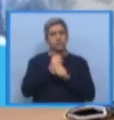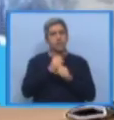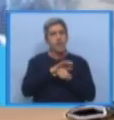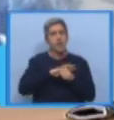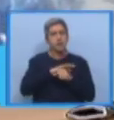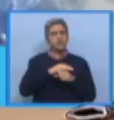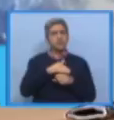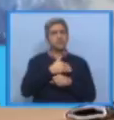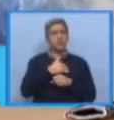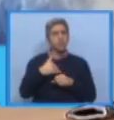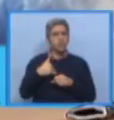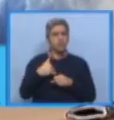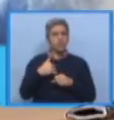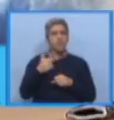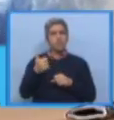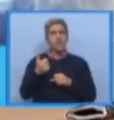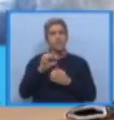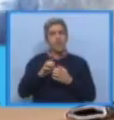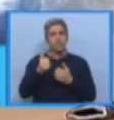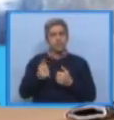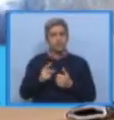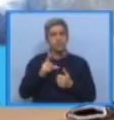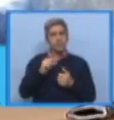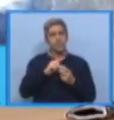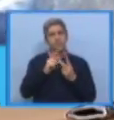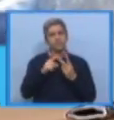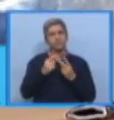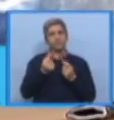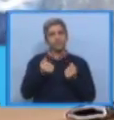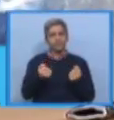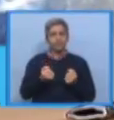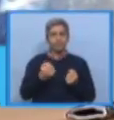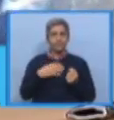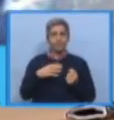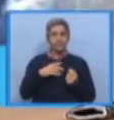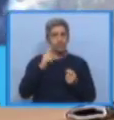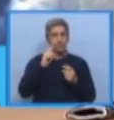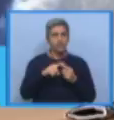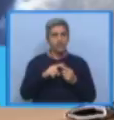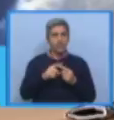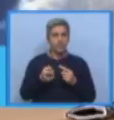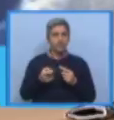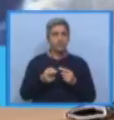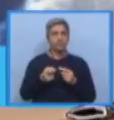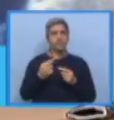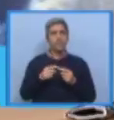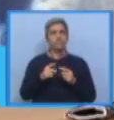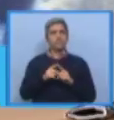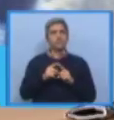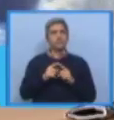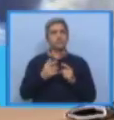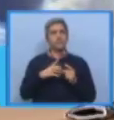de forma, pelo menos, mais correta. E depois é por razões também economicistas. Num certo sentido, há uma